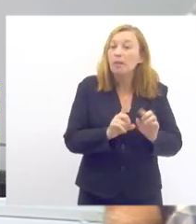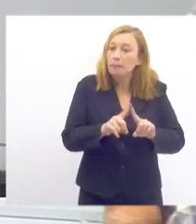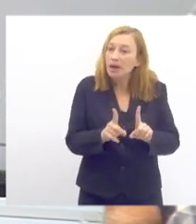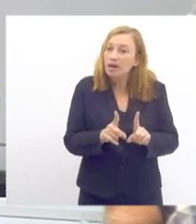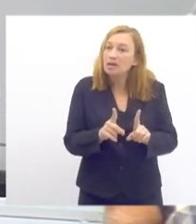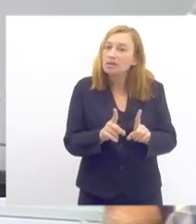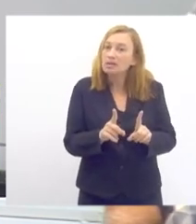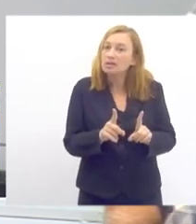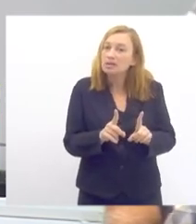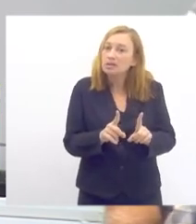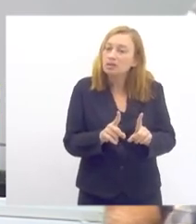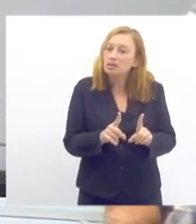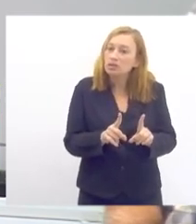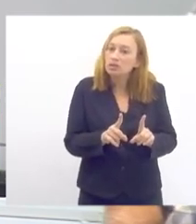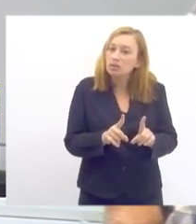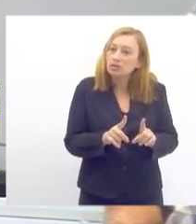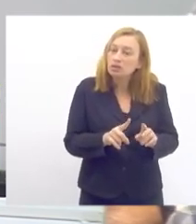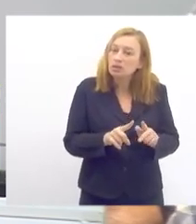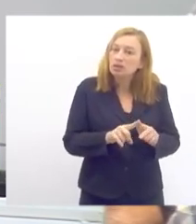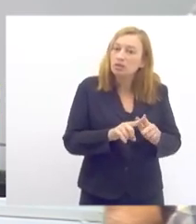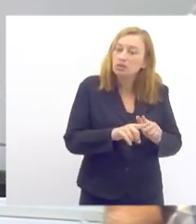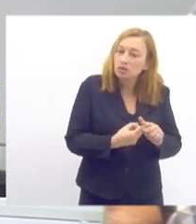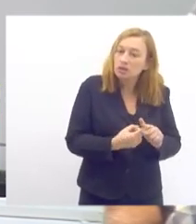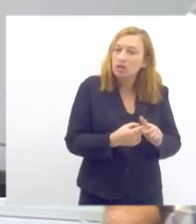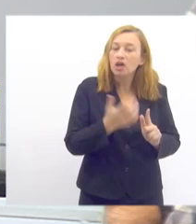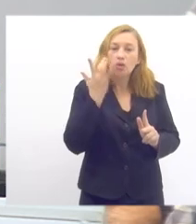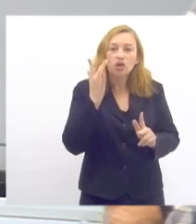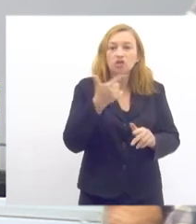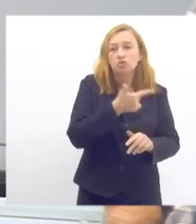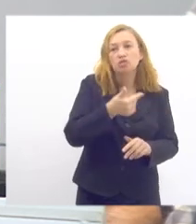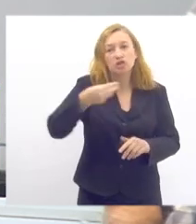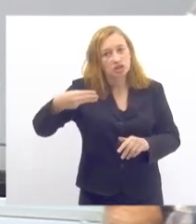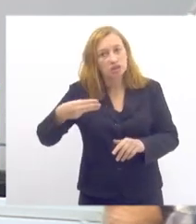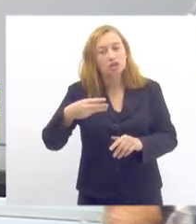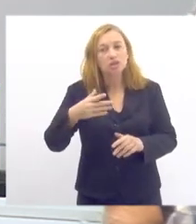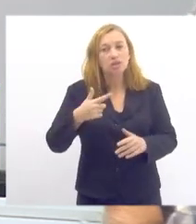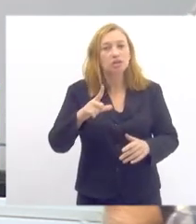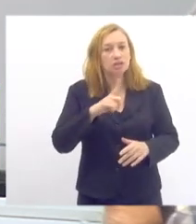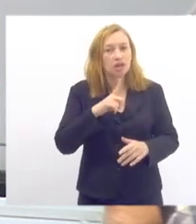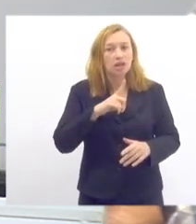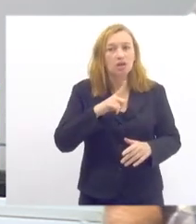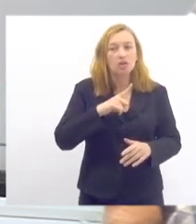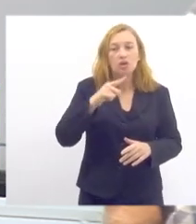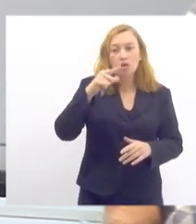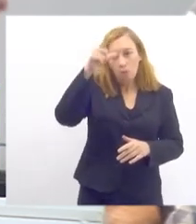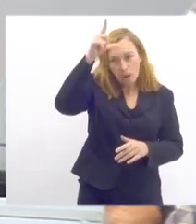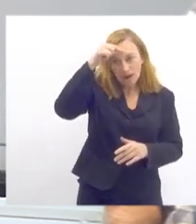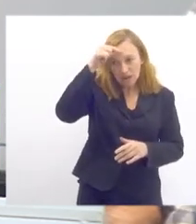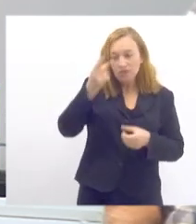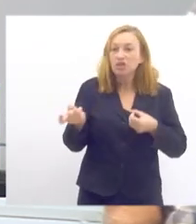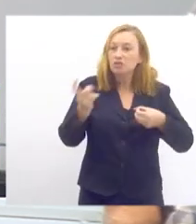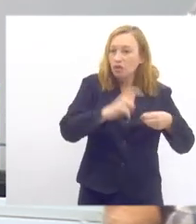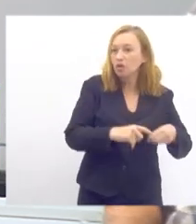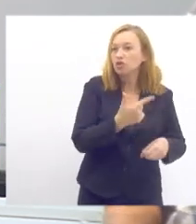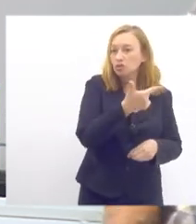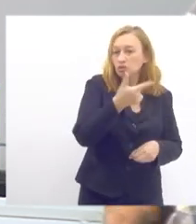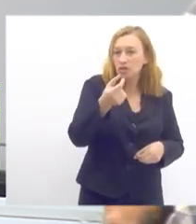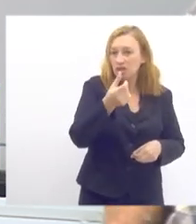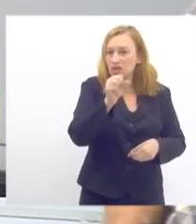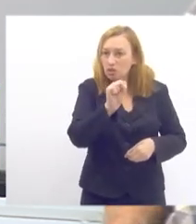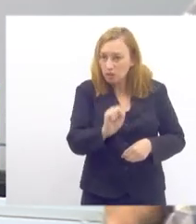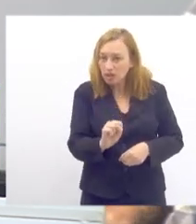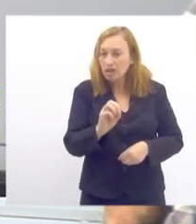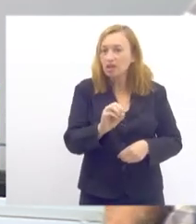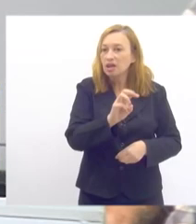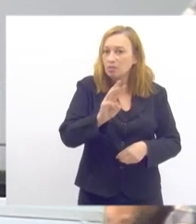gente recompor essa finança, eu acho que em 2023 a gente tem um alívio aí, a volta dos 280